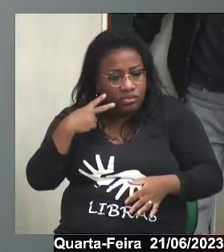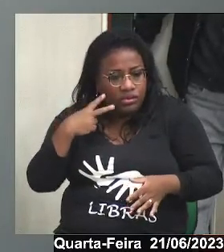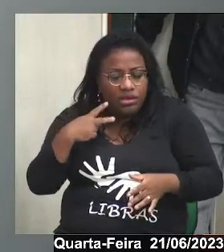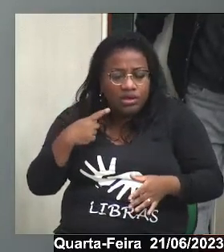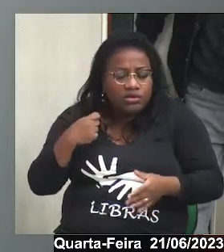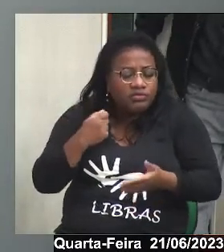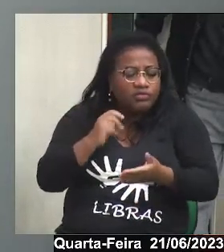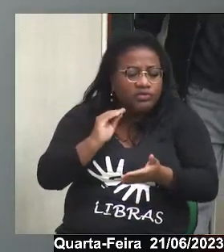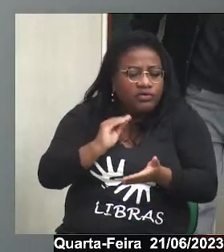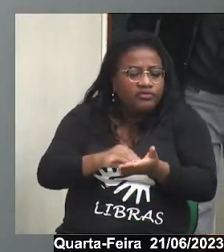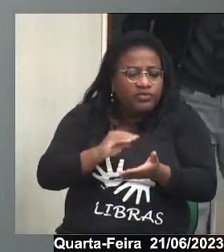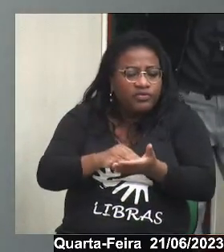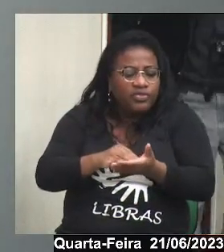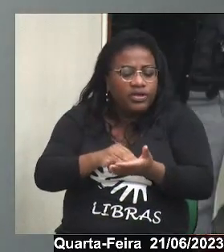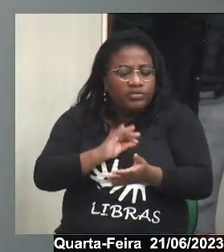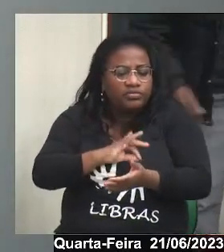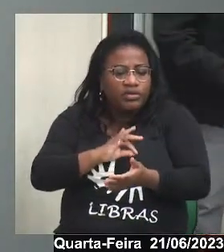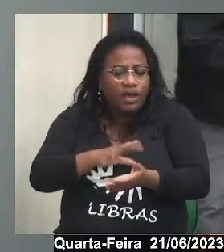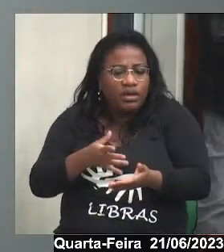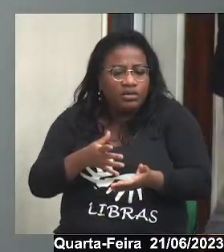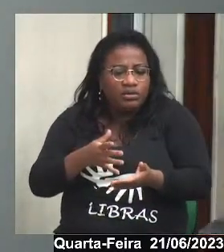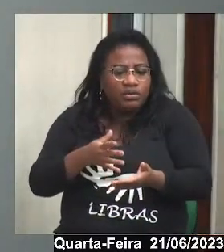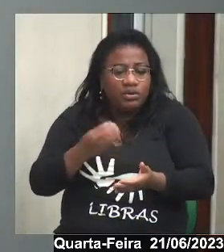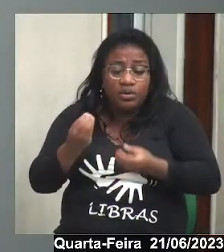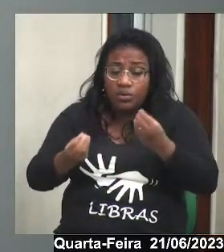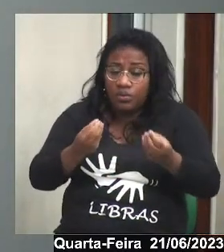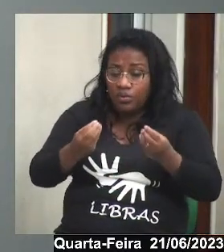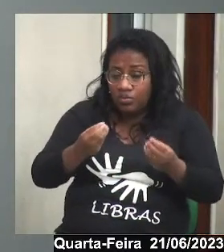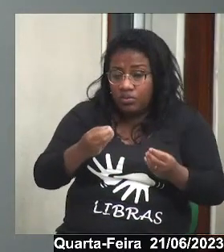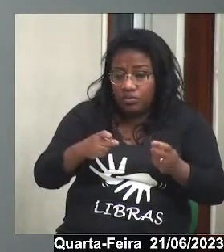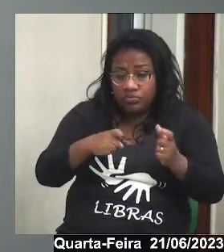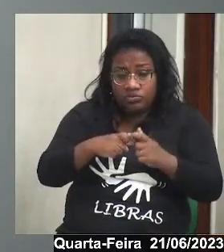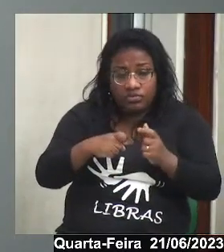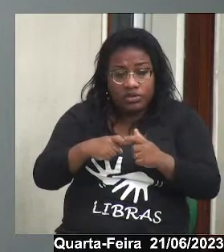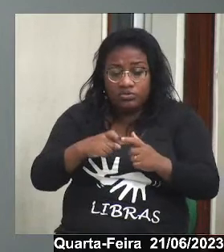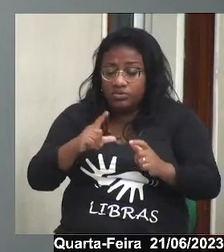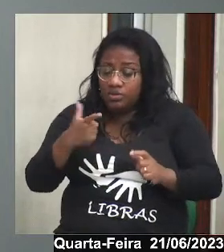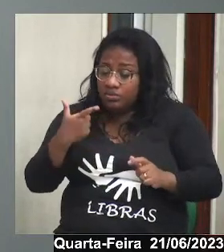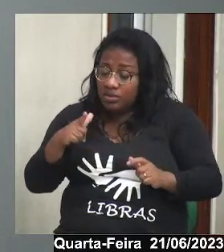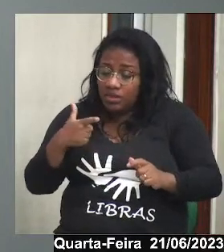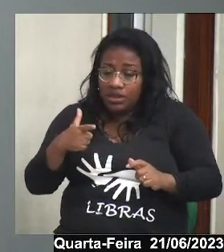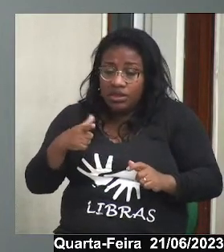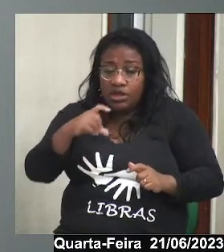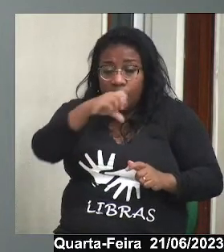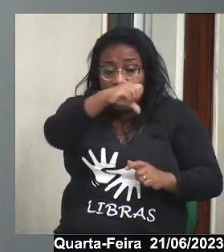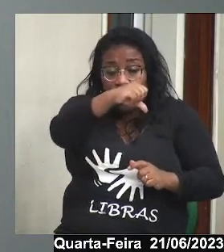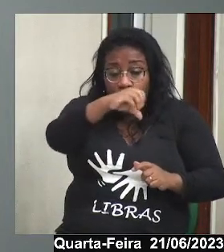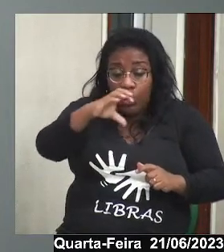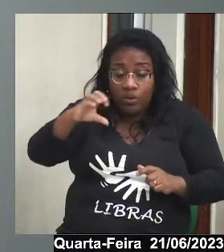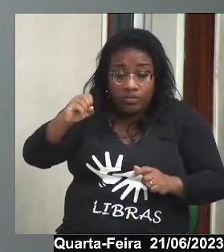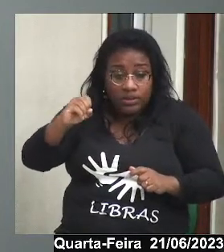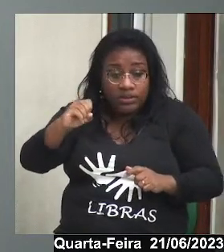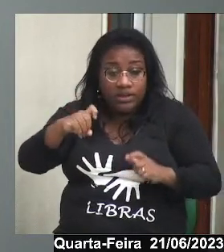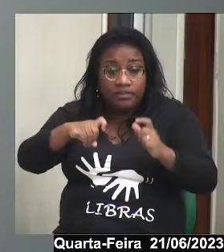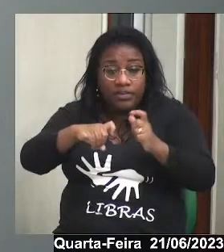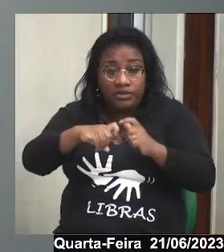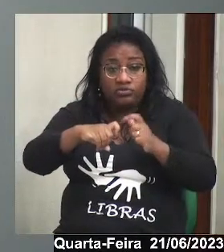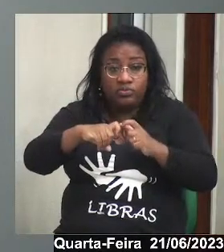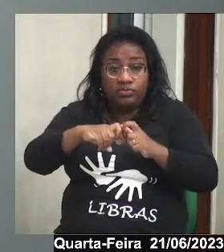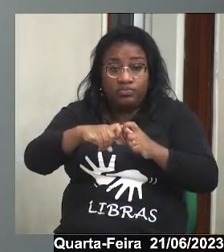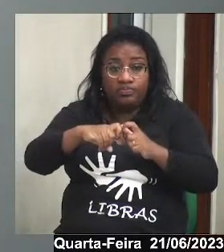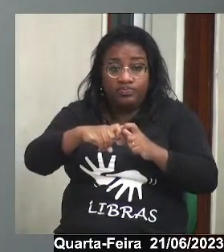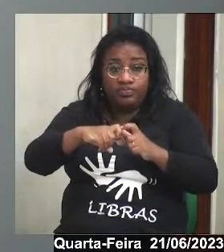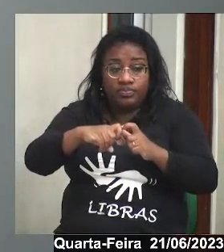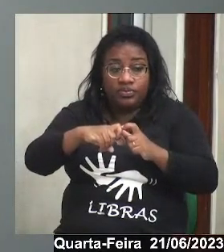ter... Mas os médicos da nossa cidade não estão recebendo. 90 médicos. E aí, qual que é o